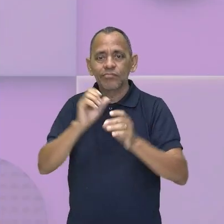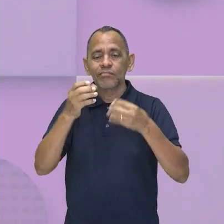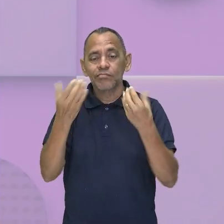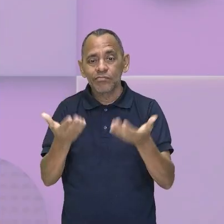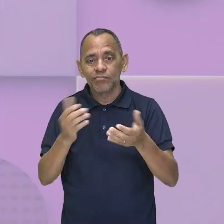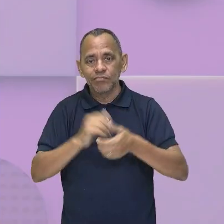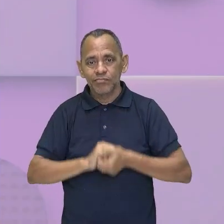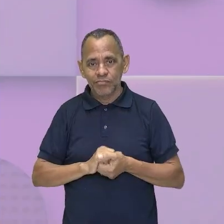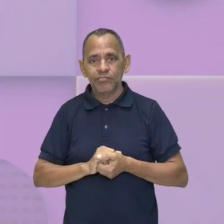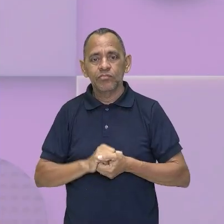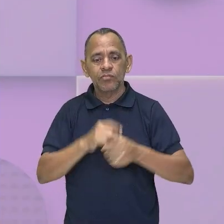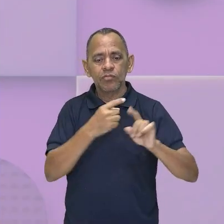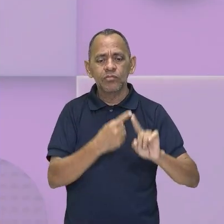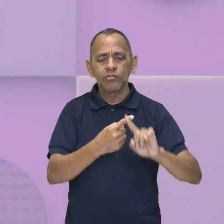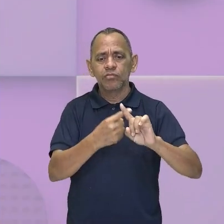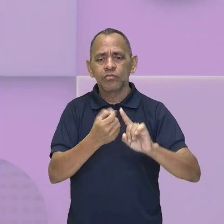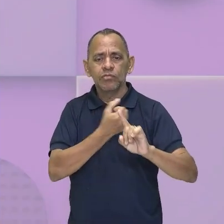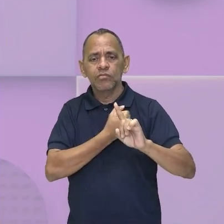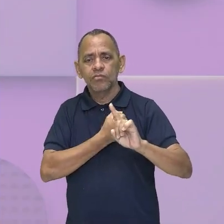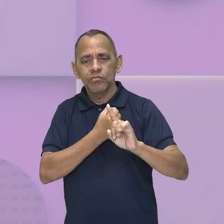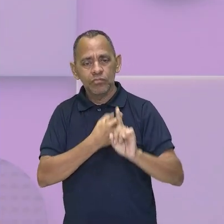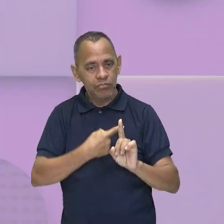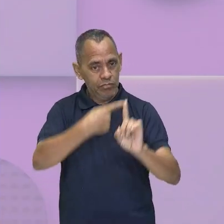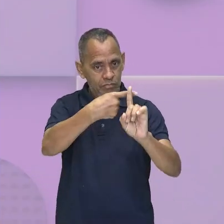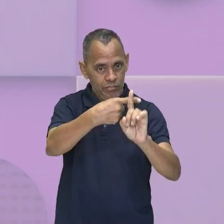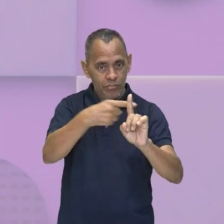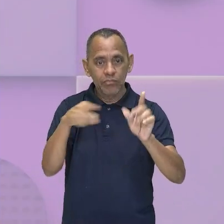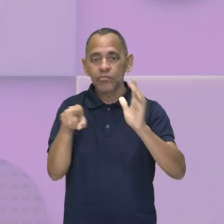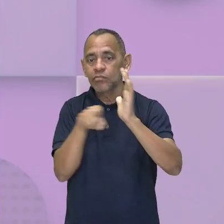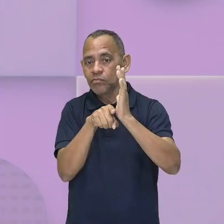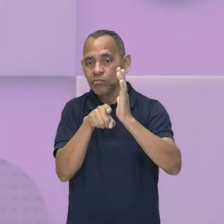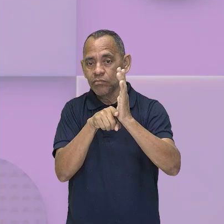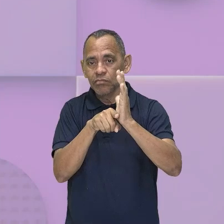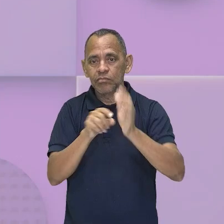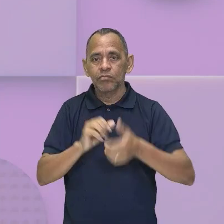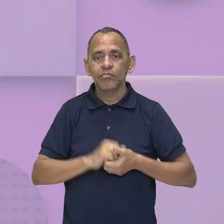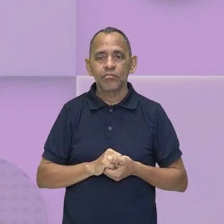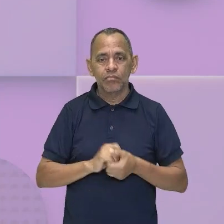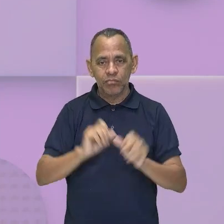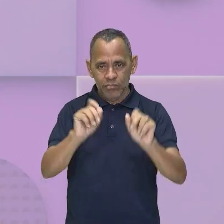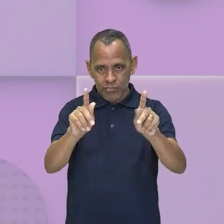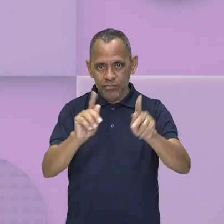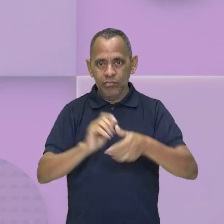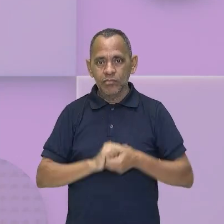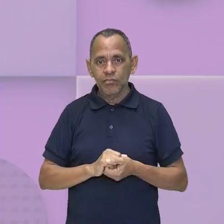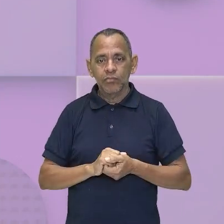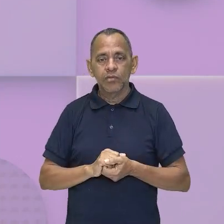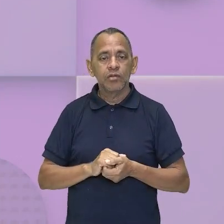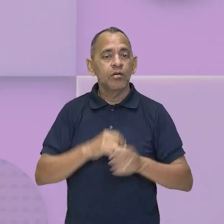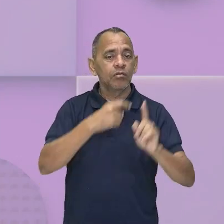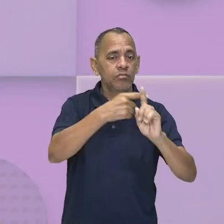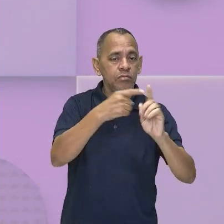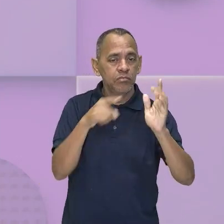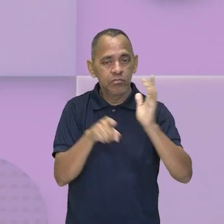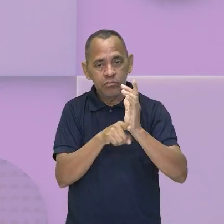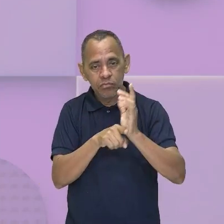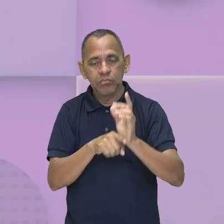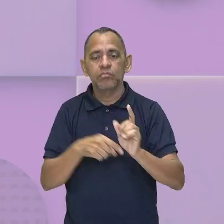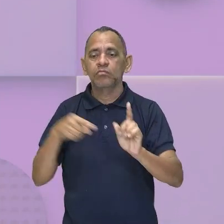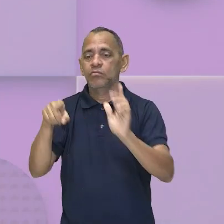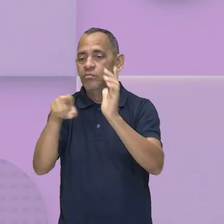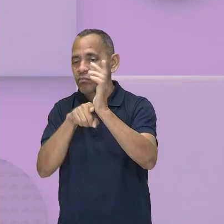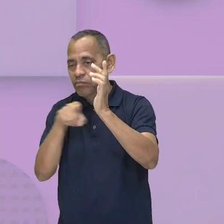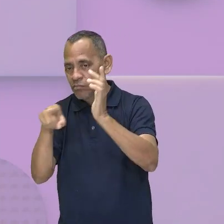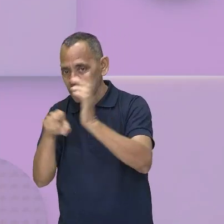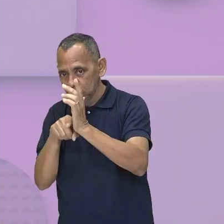aprender a multiplicar números positivos, negativos, tá bom? Tanto positivo com negativo, como negativo com